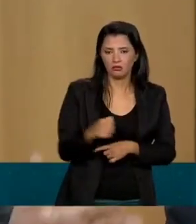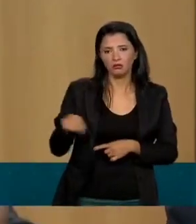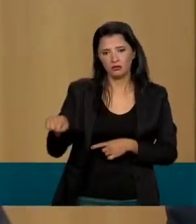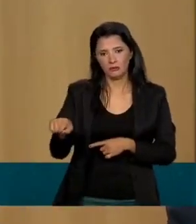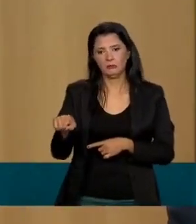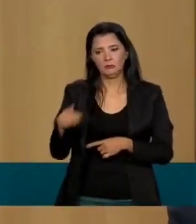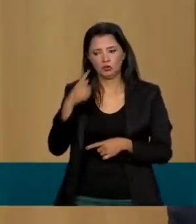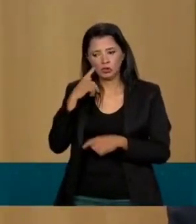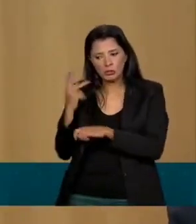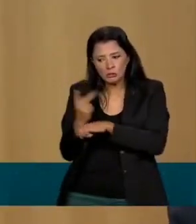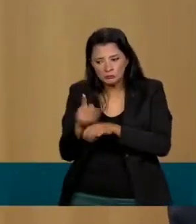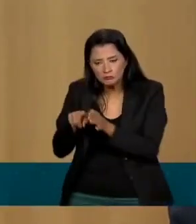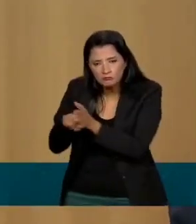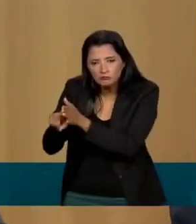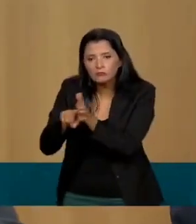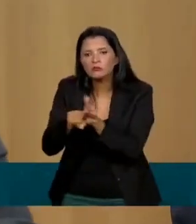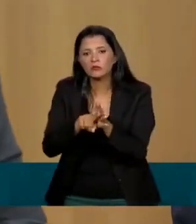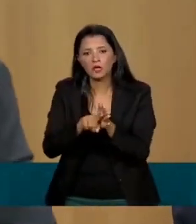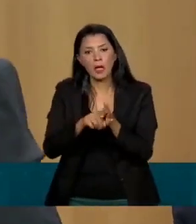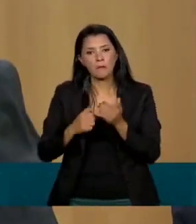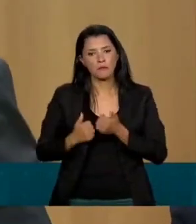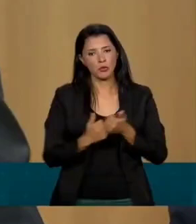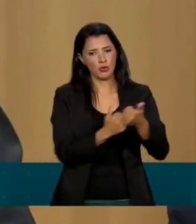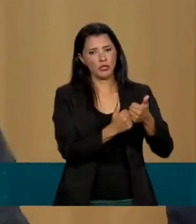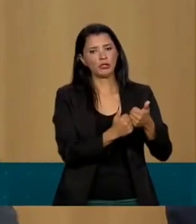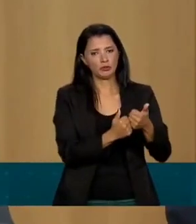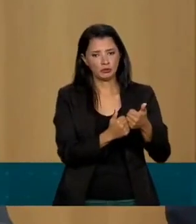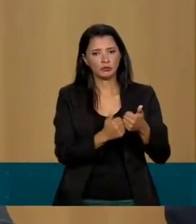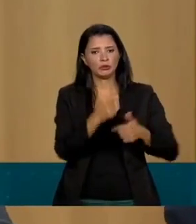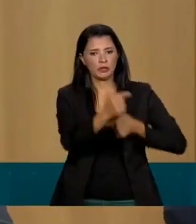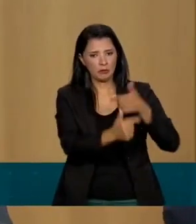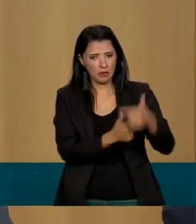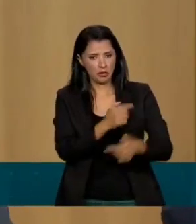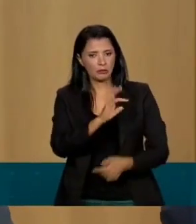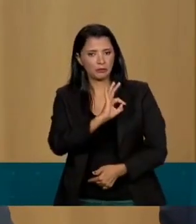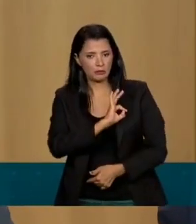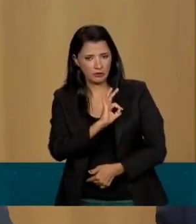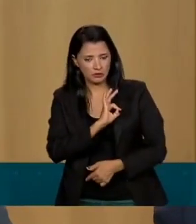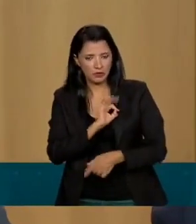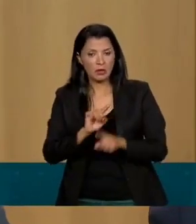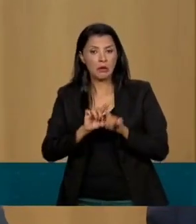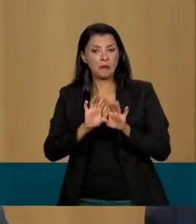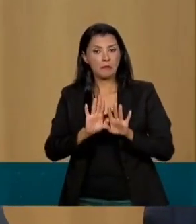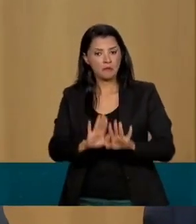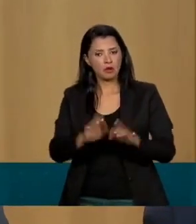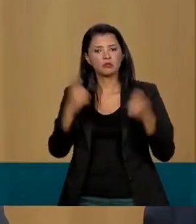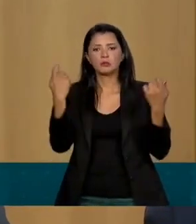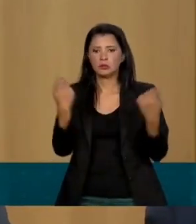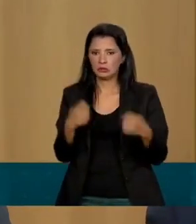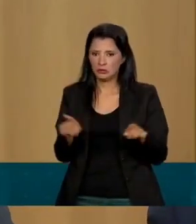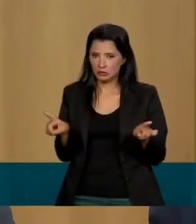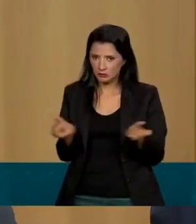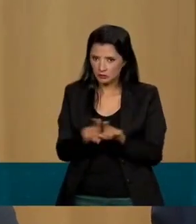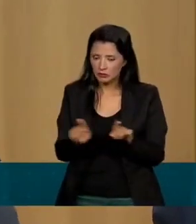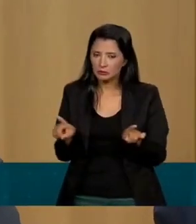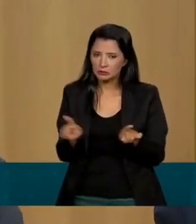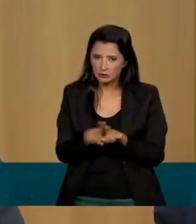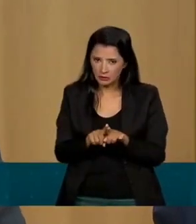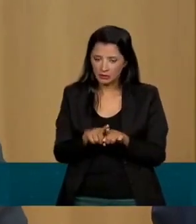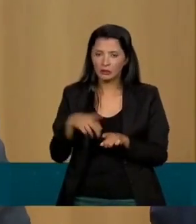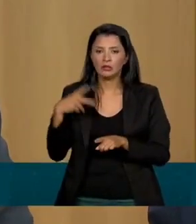intensificando e apoiando o trabalho das polícias. Mas nós precisamos também da